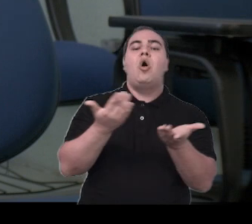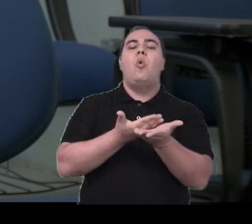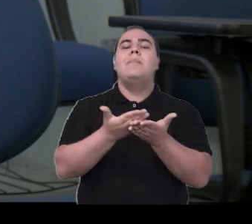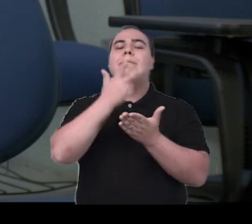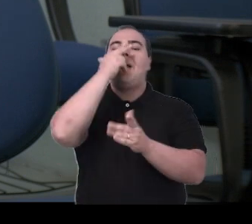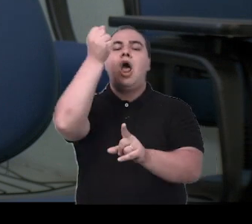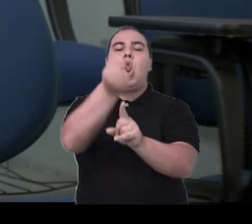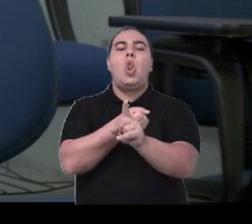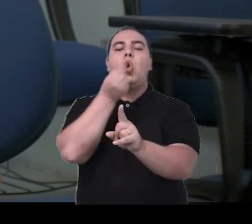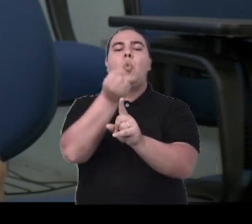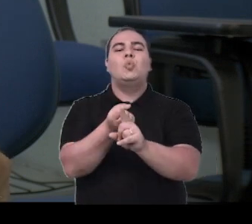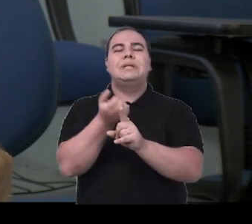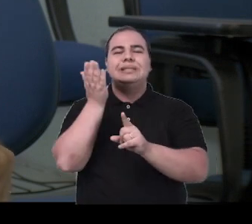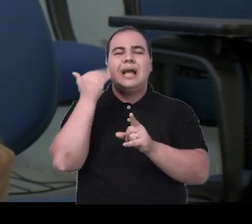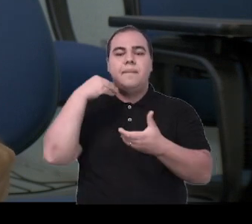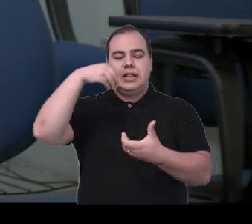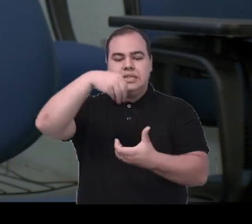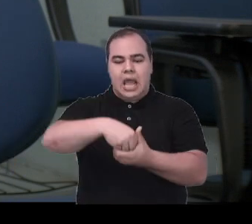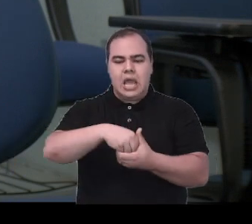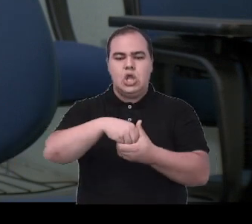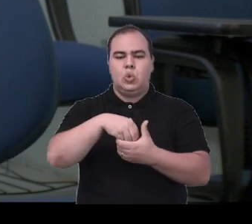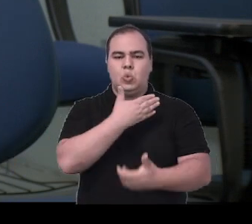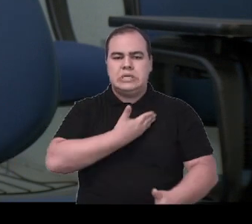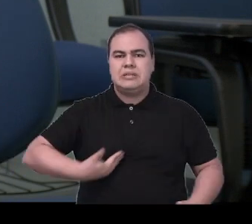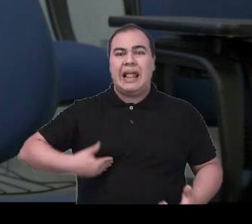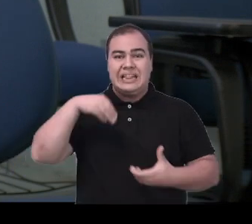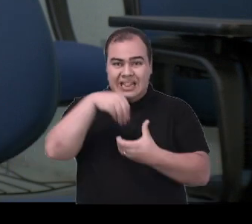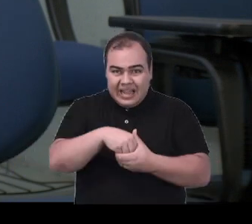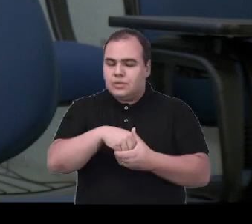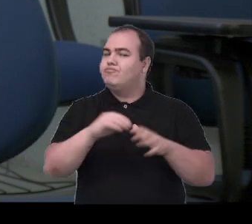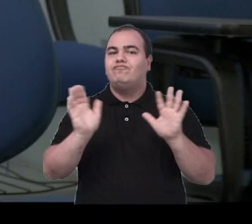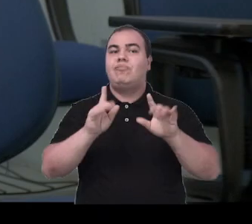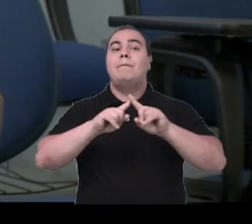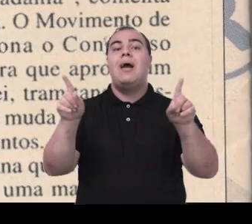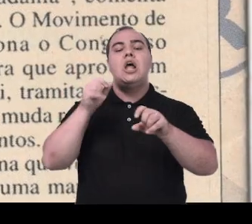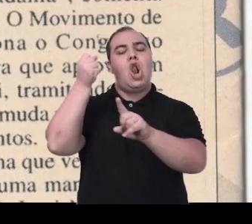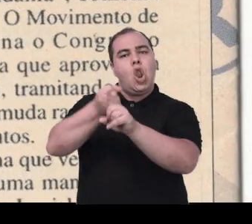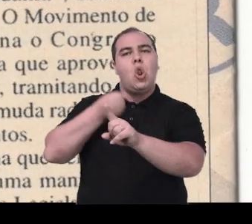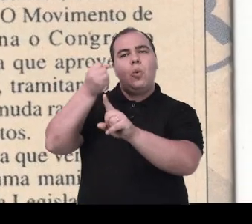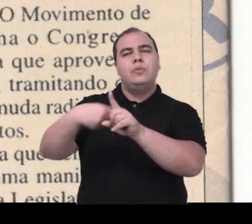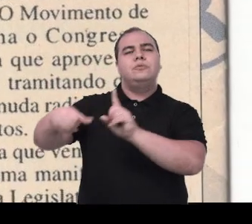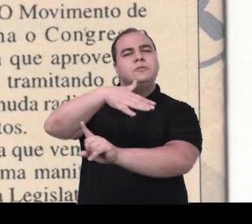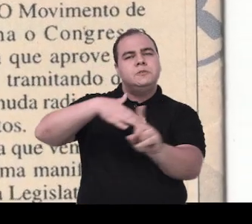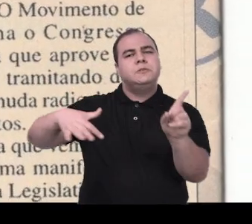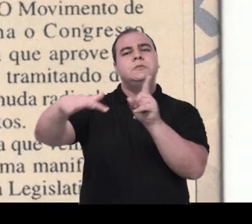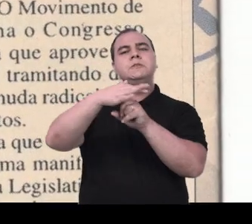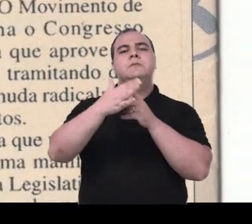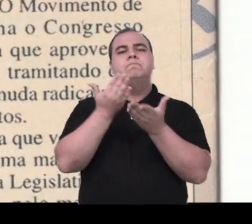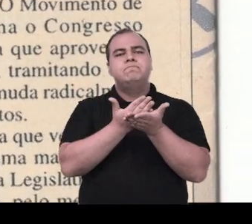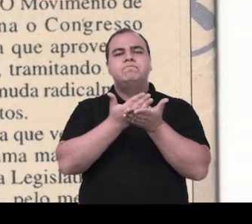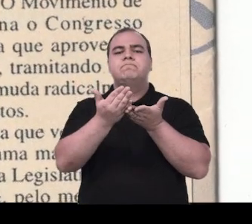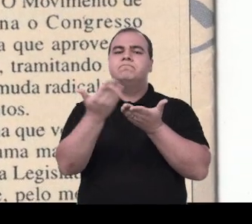começa como uma luta, não dentro do Estado, não dentro do governo, mas na sociedade, que conseguiu